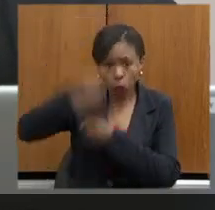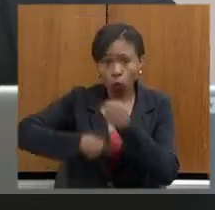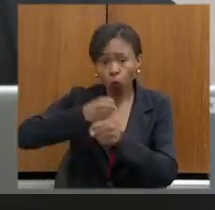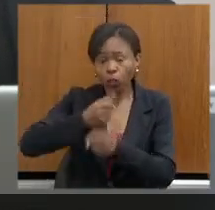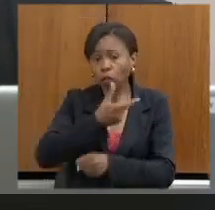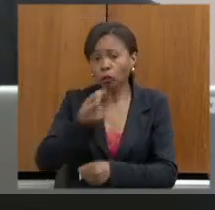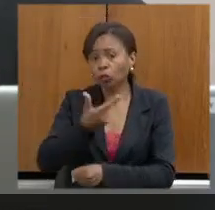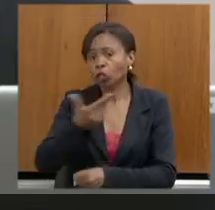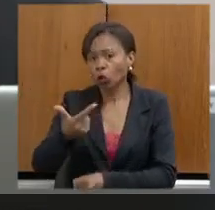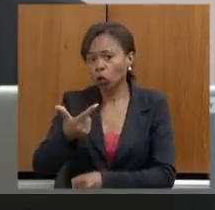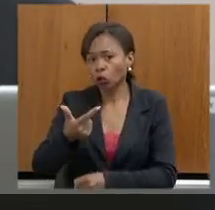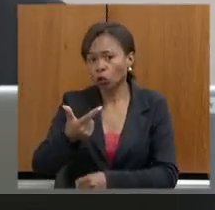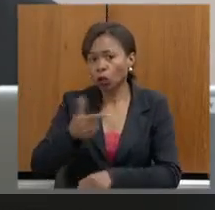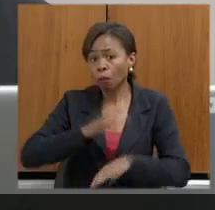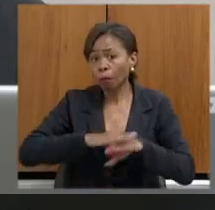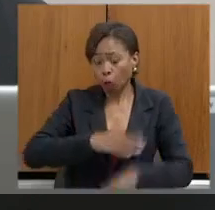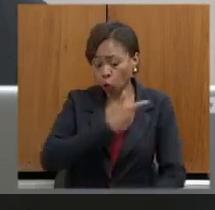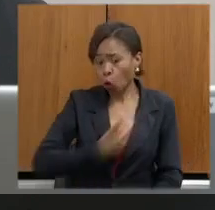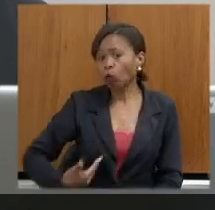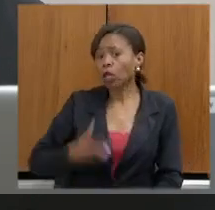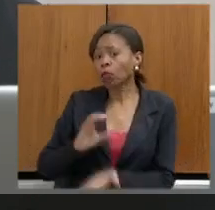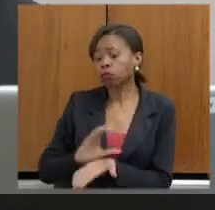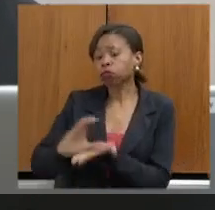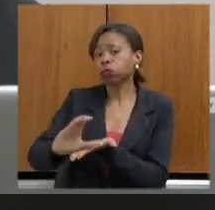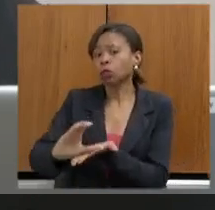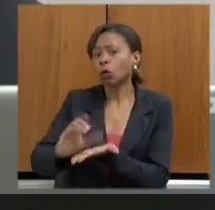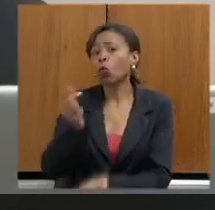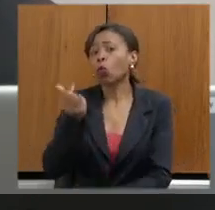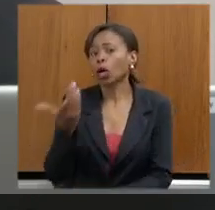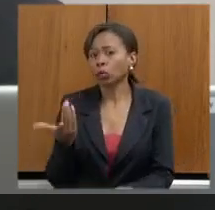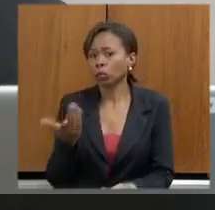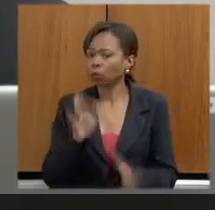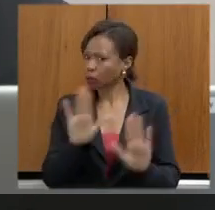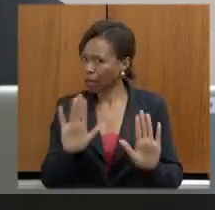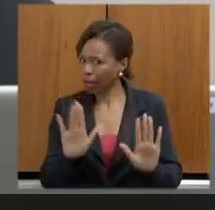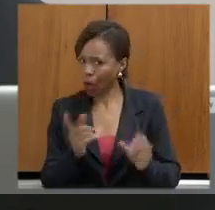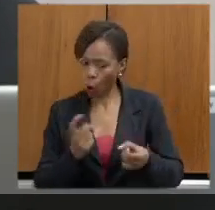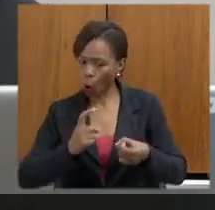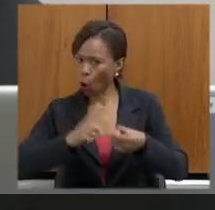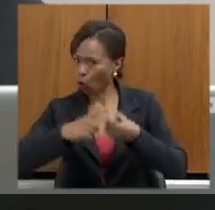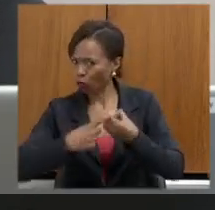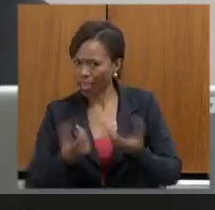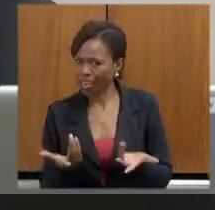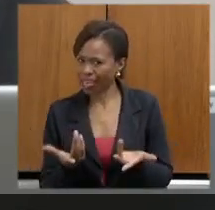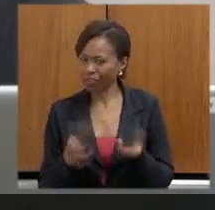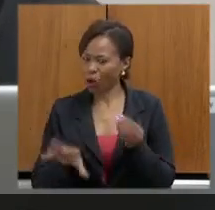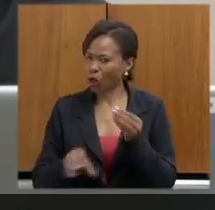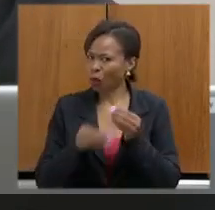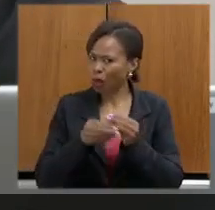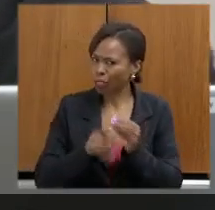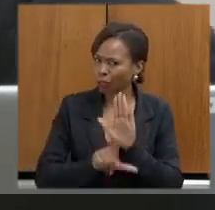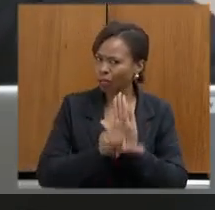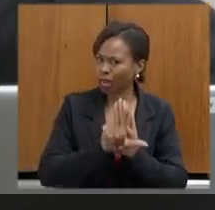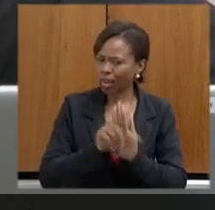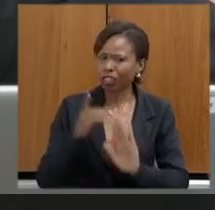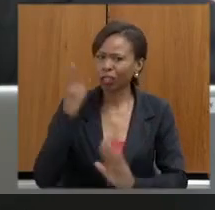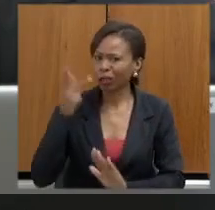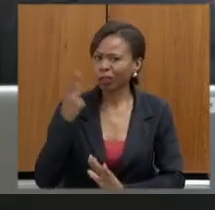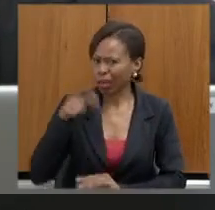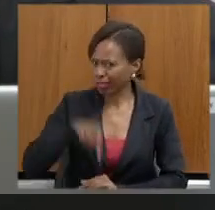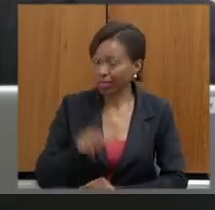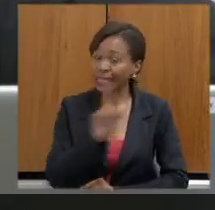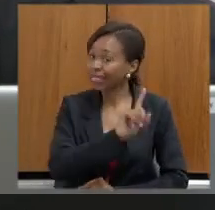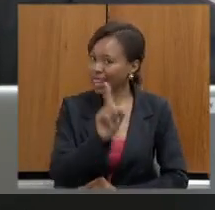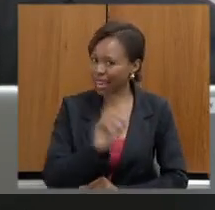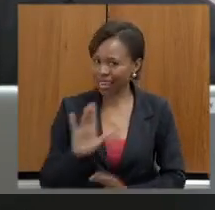feito pelo governo do estado nós aqui não estamos falando de convênios nem emendas de deputados estaduais e federais até porque